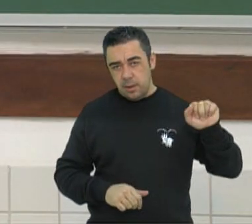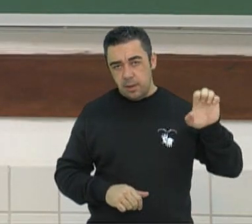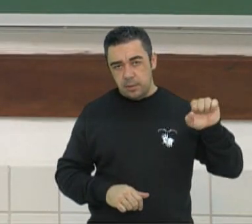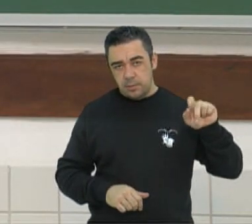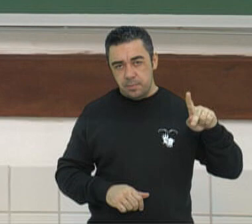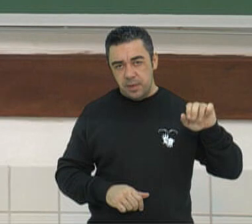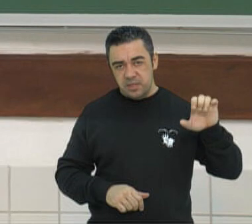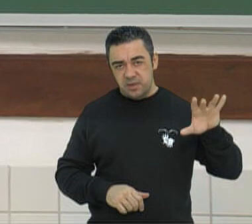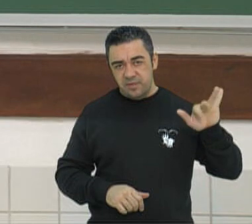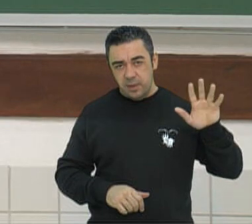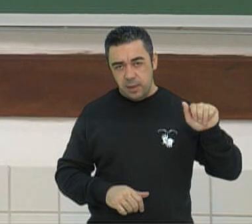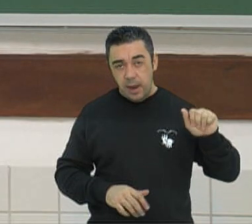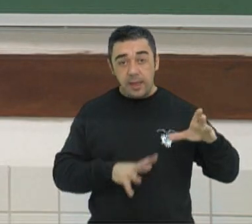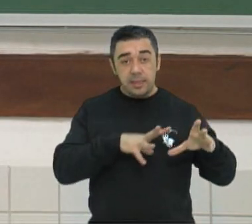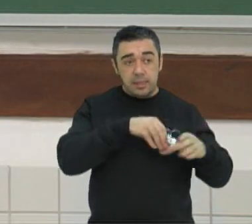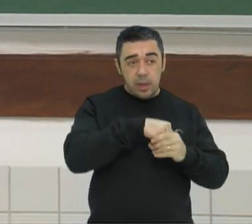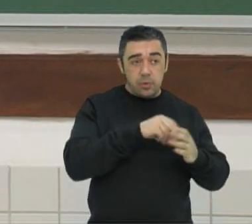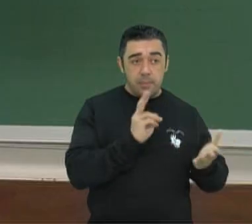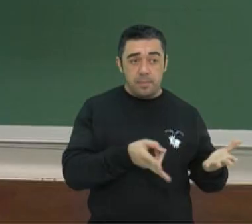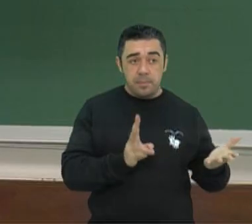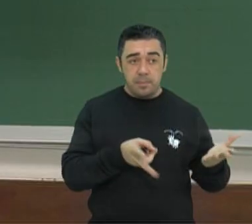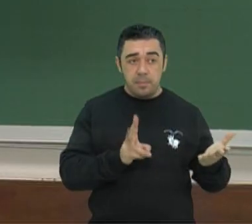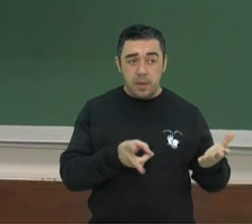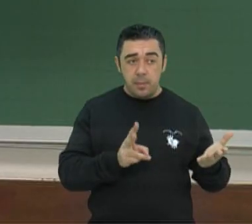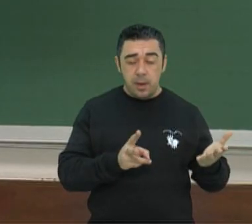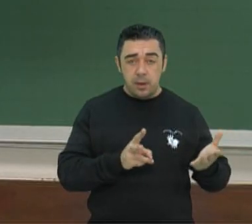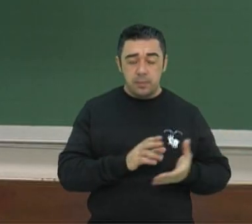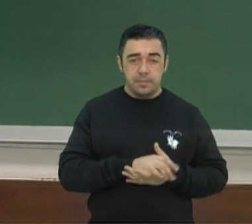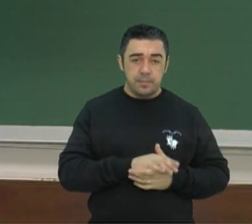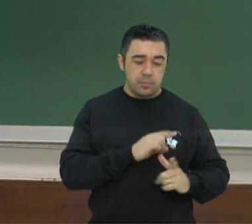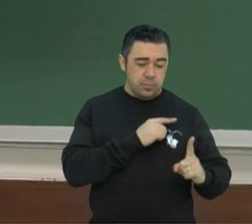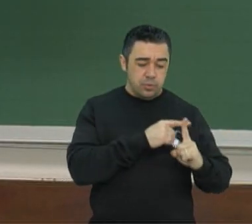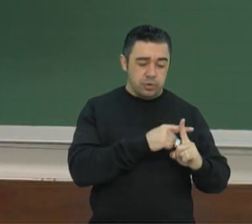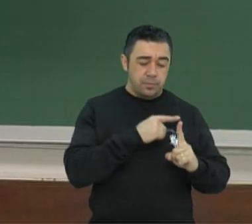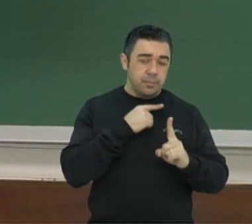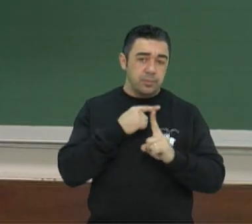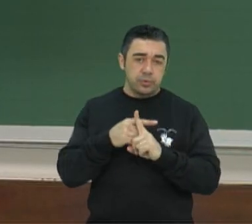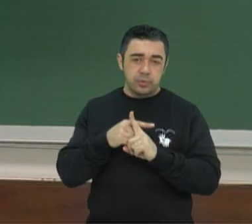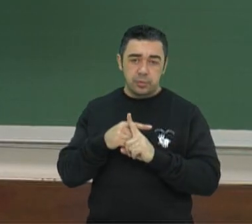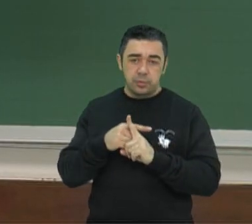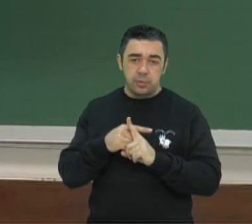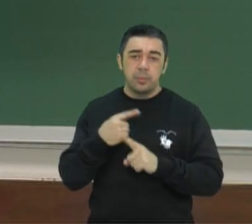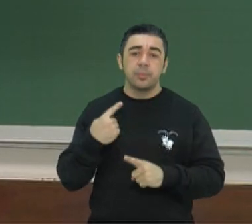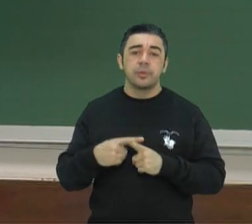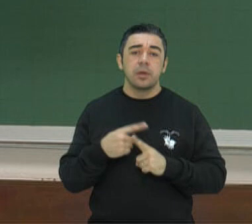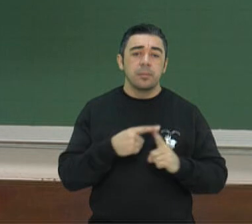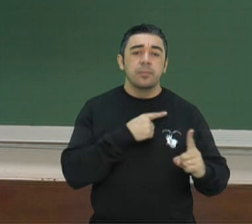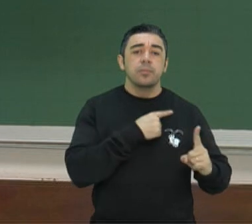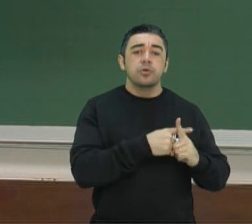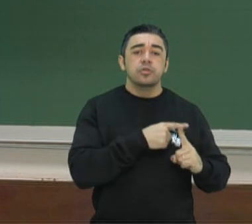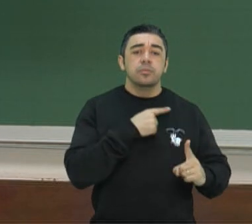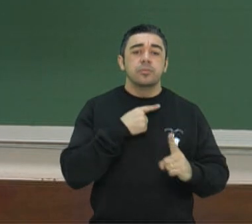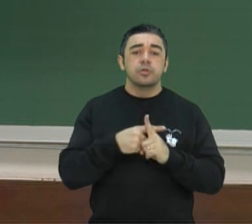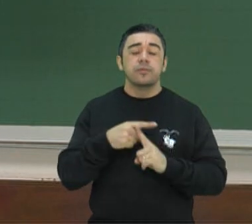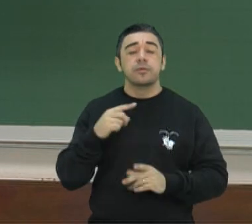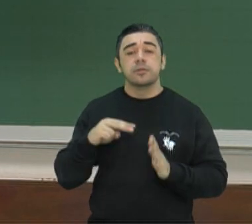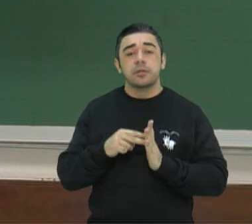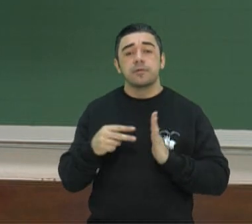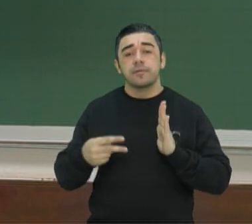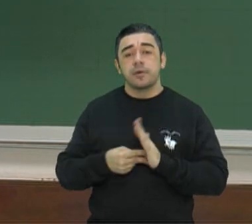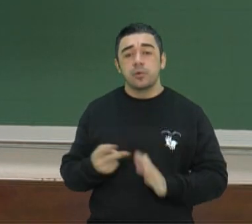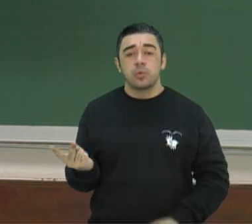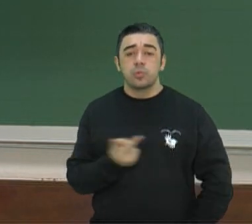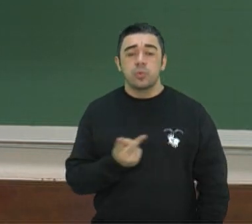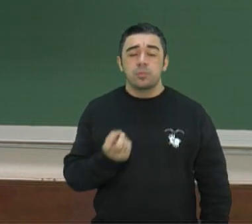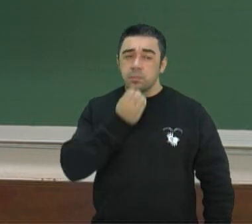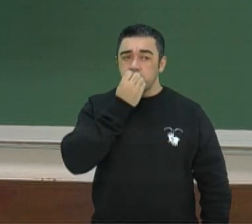mesma espécie. Aqui vocês estão vendo que tem um sinalzinho para vocês, ó. Positivo, positivo. Por quê? Porque as duas espécies se dão